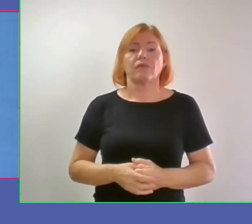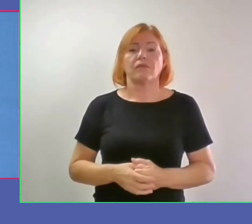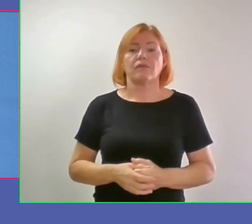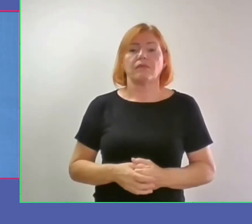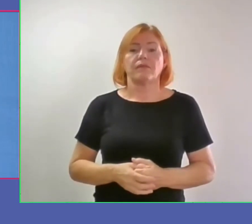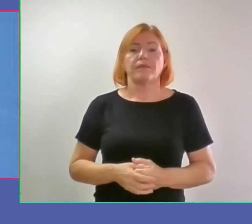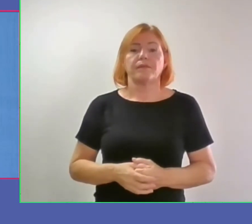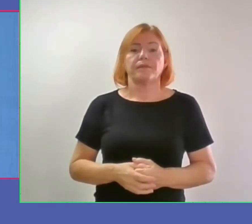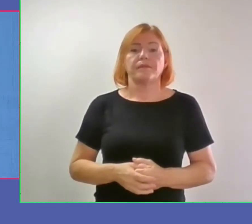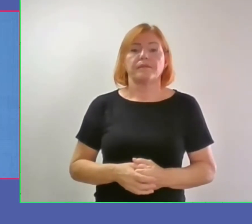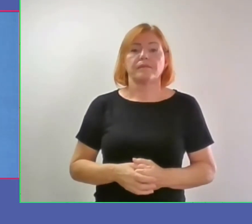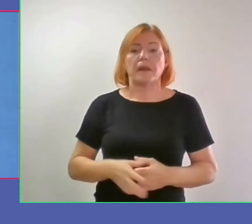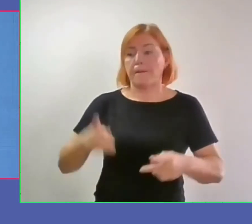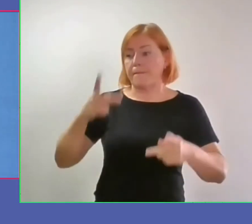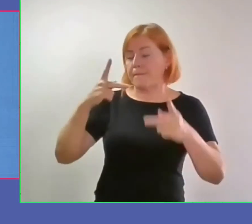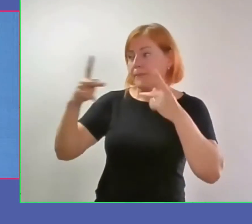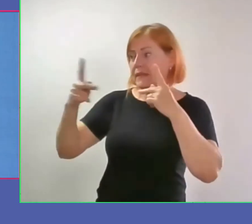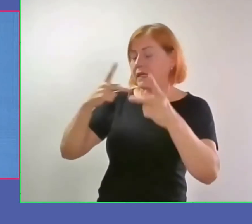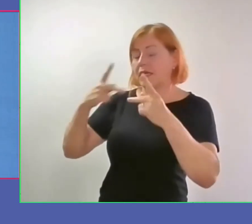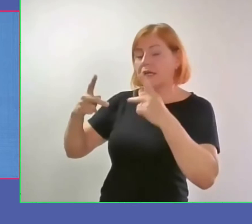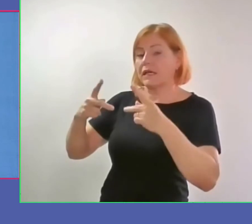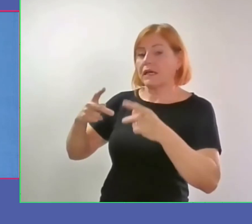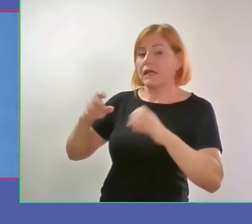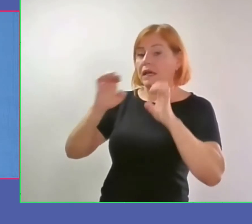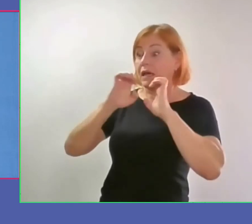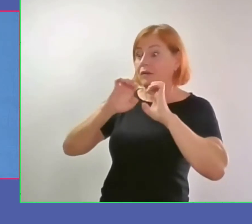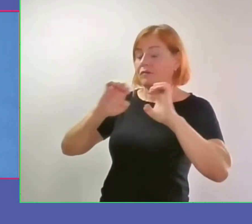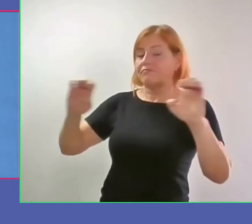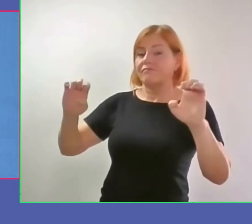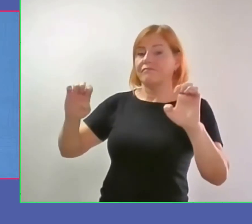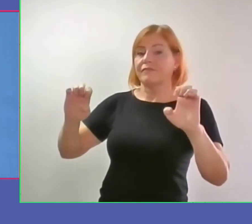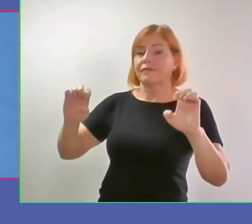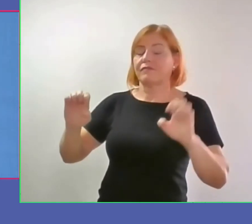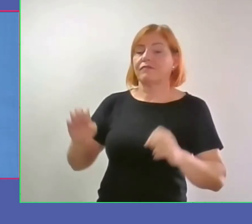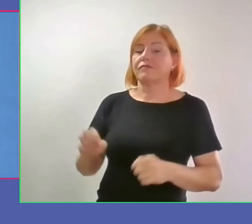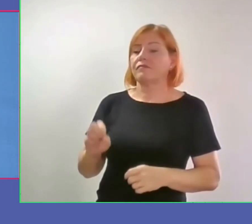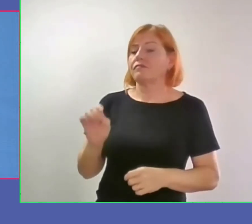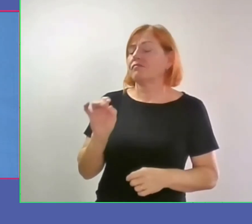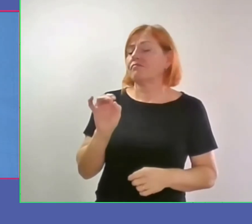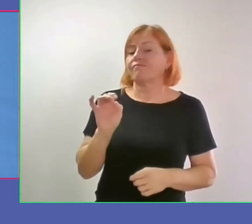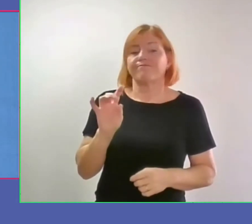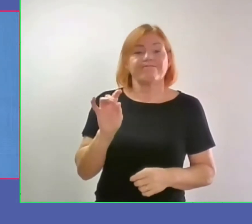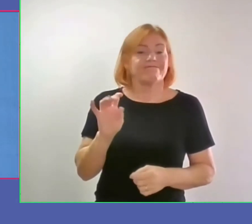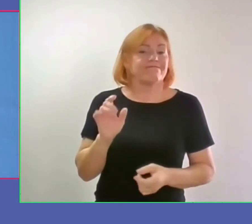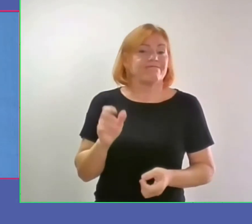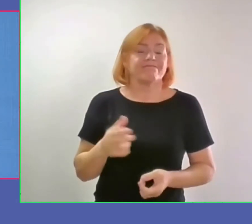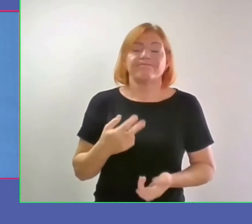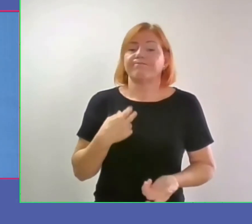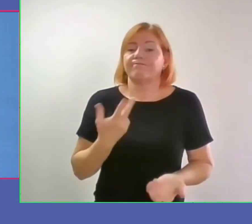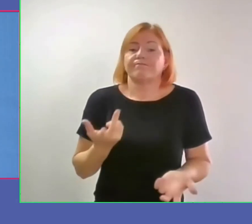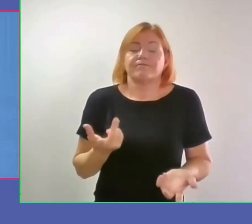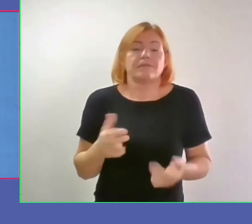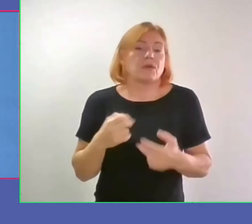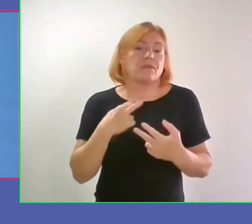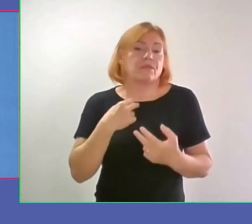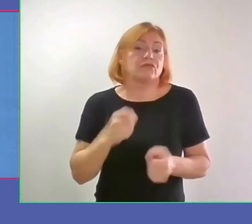bastante, não atende à necessidade. Então ele pediu para os seus discípulos rogar ao Senhor da